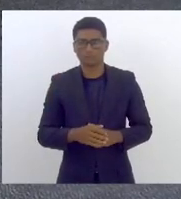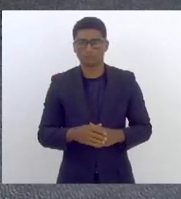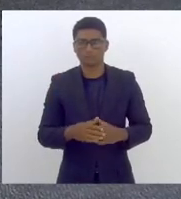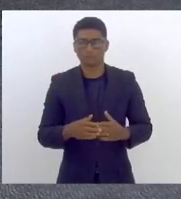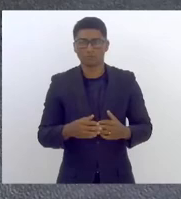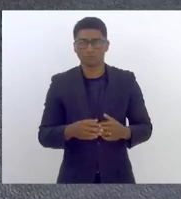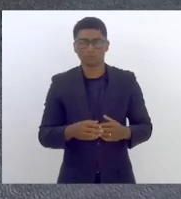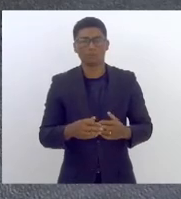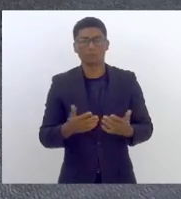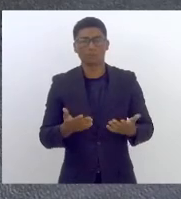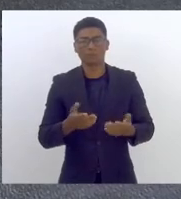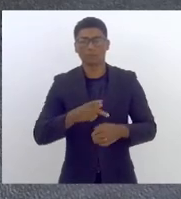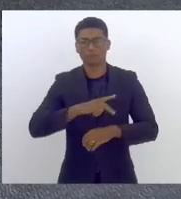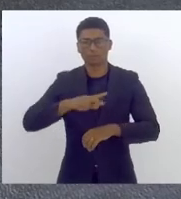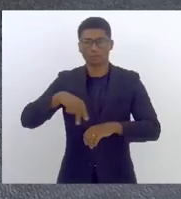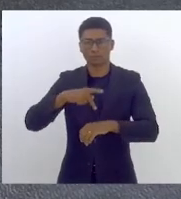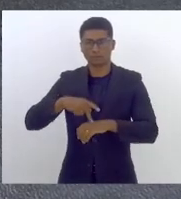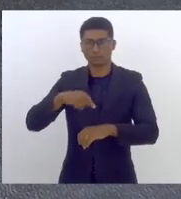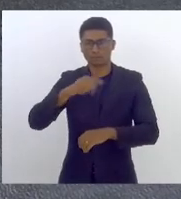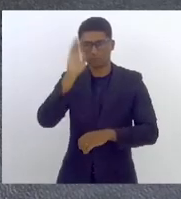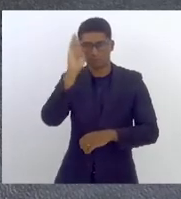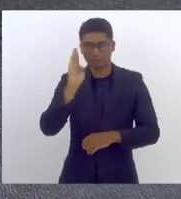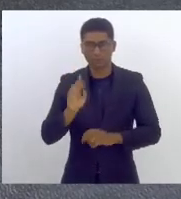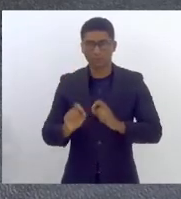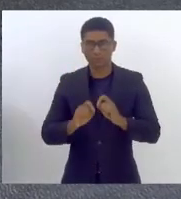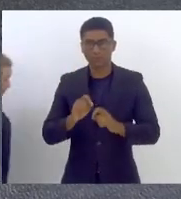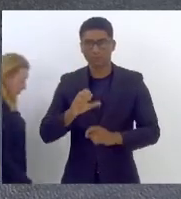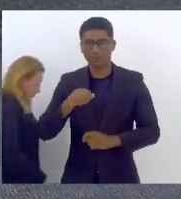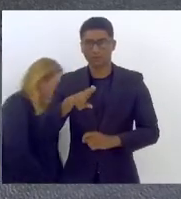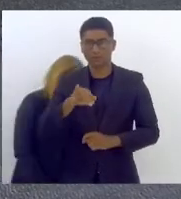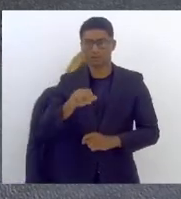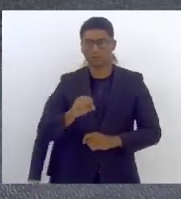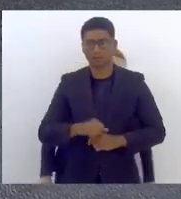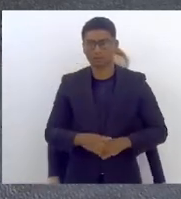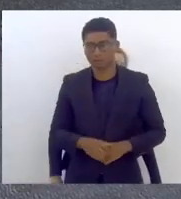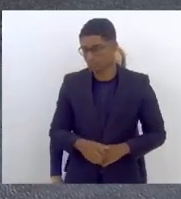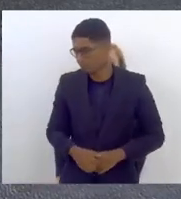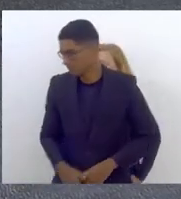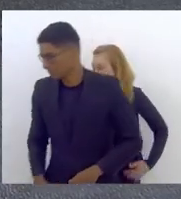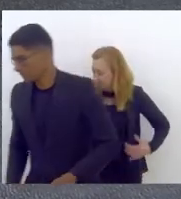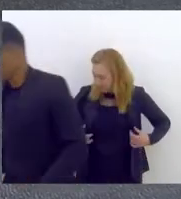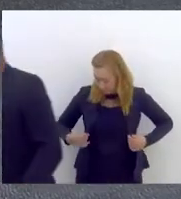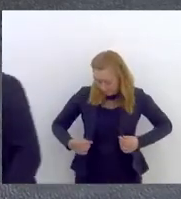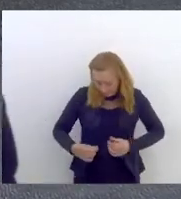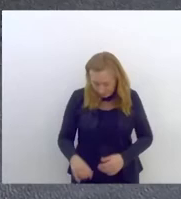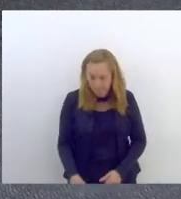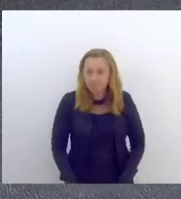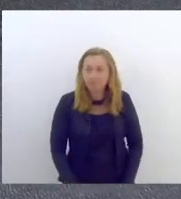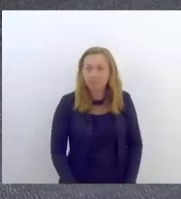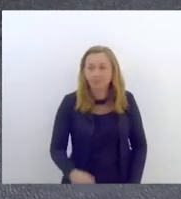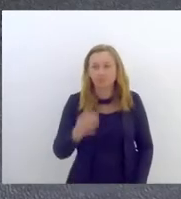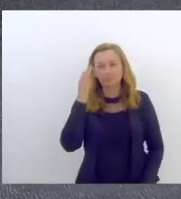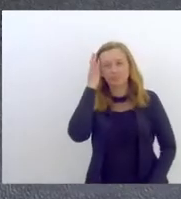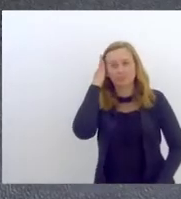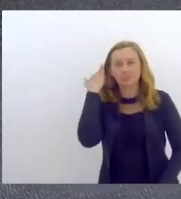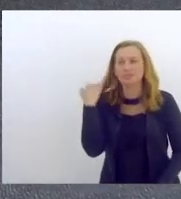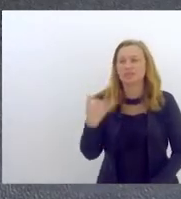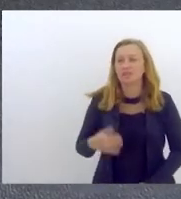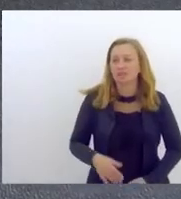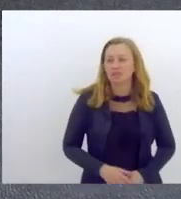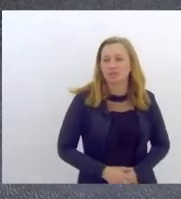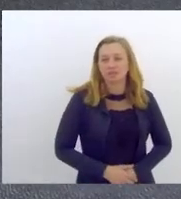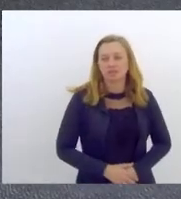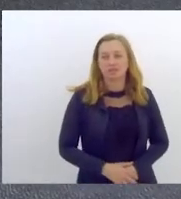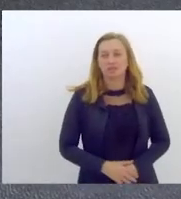foi a primeira do país que aprovou a cannabis medicinal o apoio a pesquisa ao uso controlado e